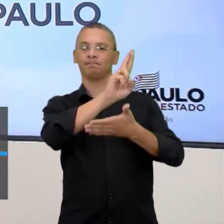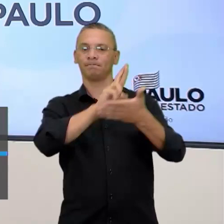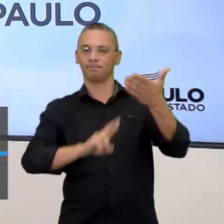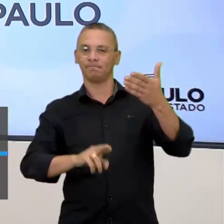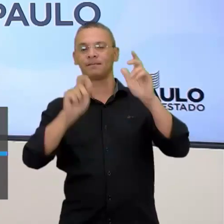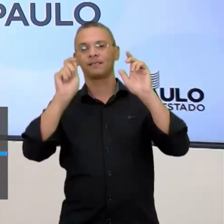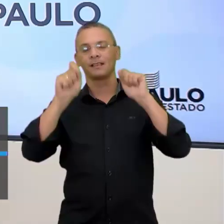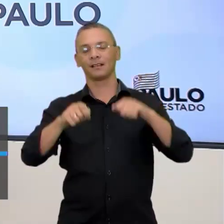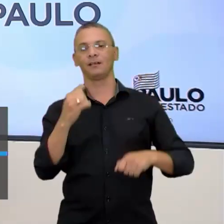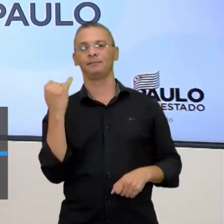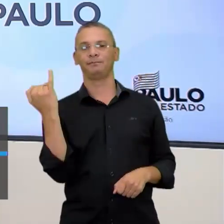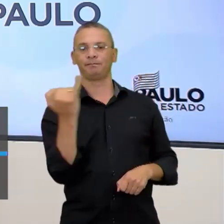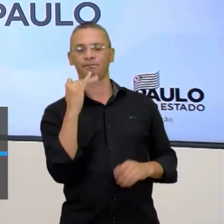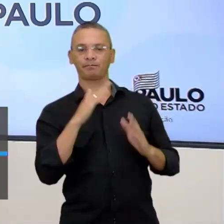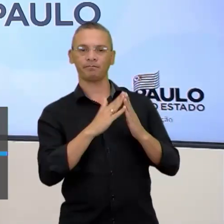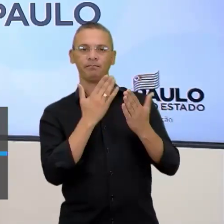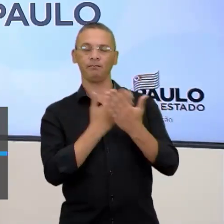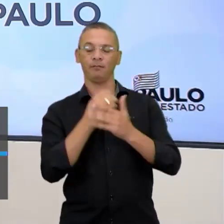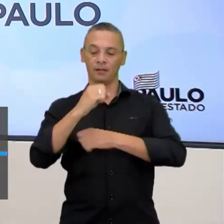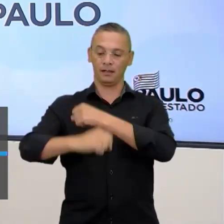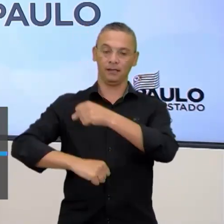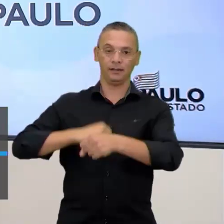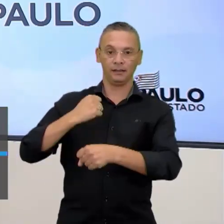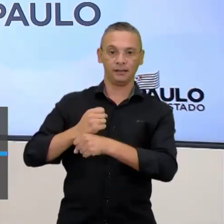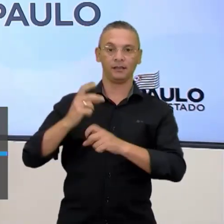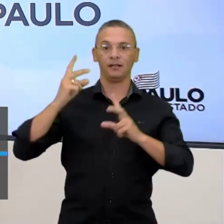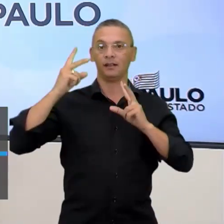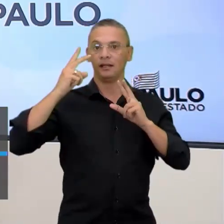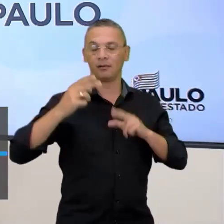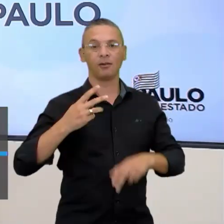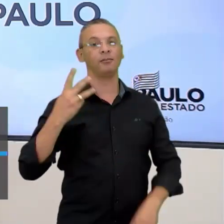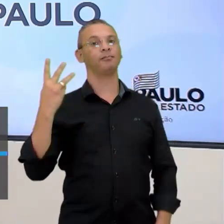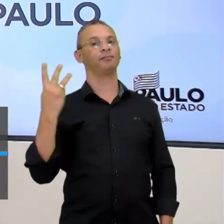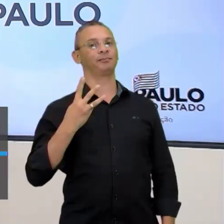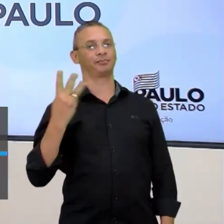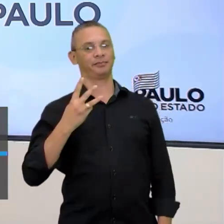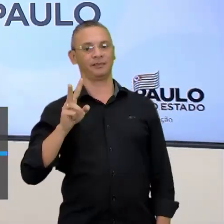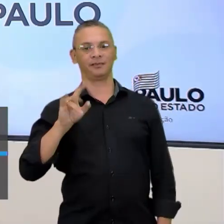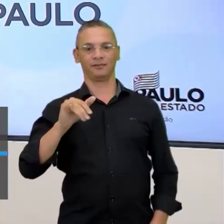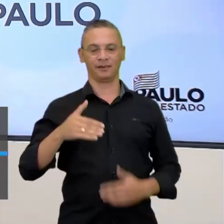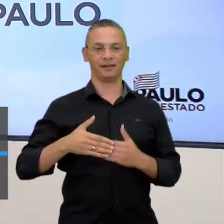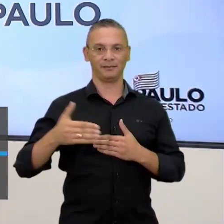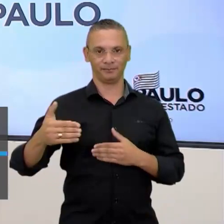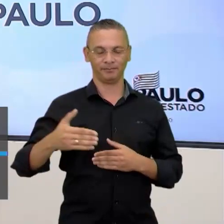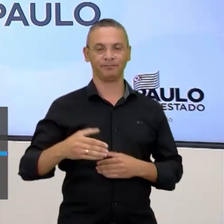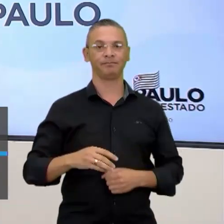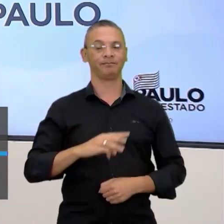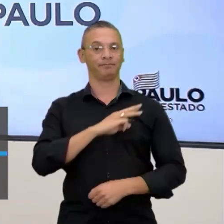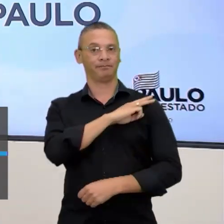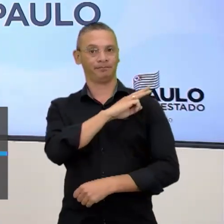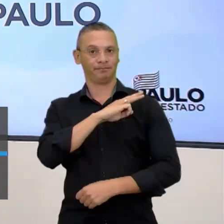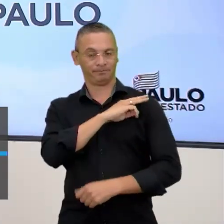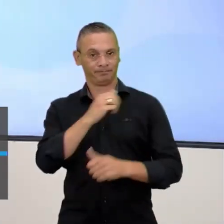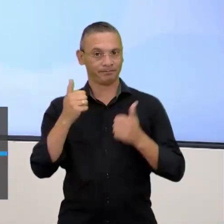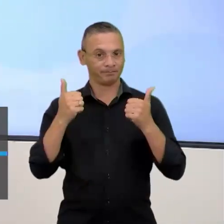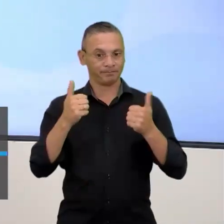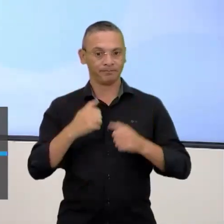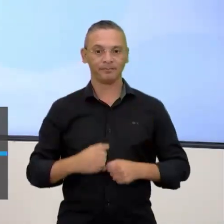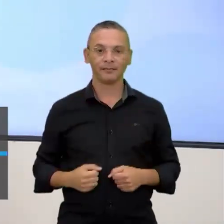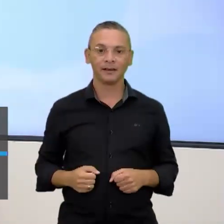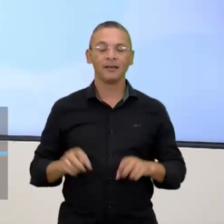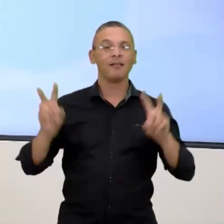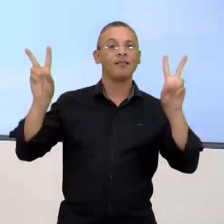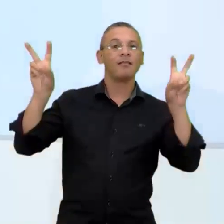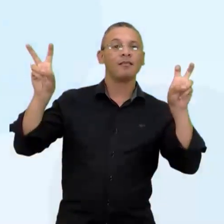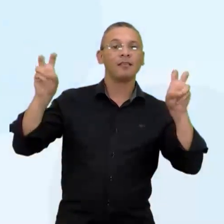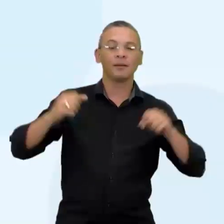Depois você vai com a sua escola, conversa direitinho. E ano que vem, nos veremos na 3ª série do ensino médio. Beleza? Fechou? Qual é o tema da